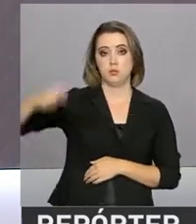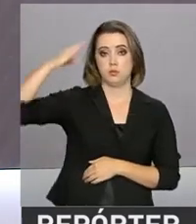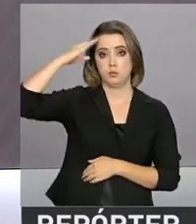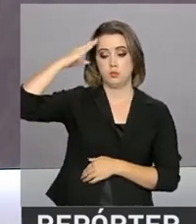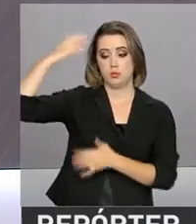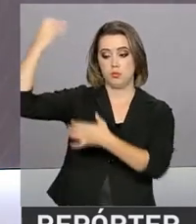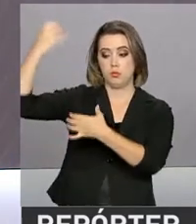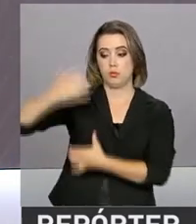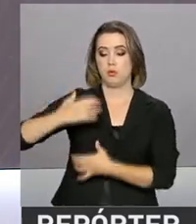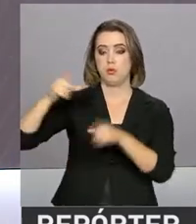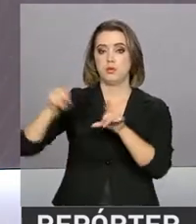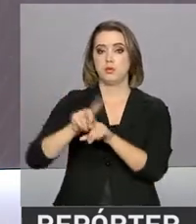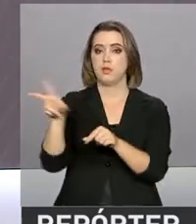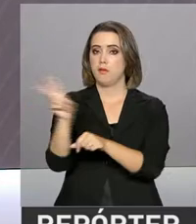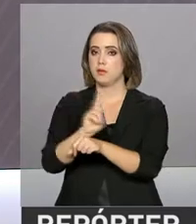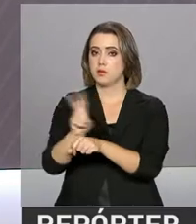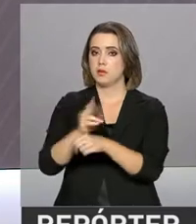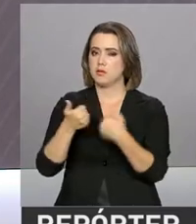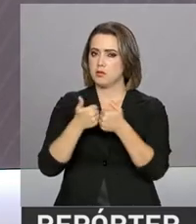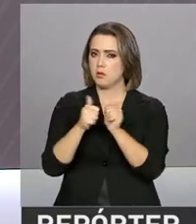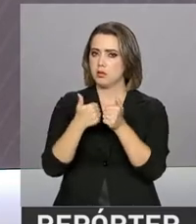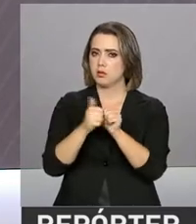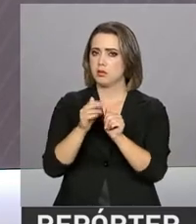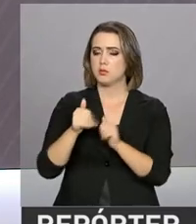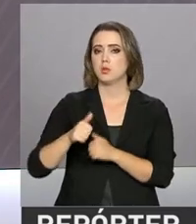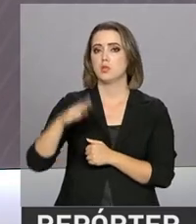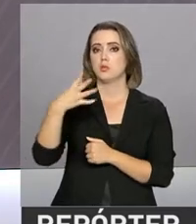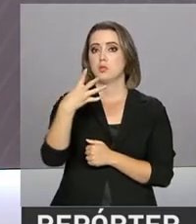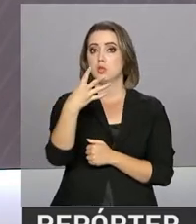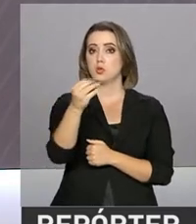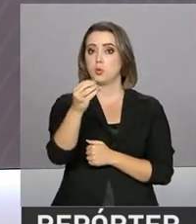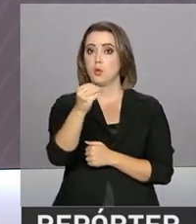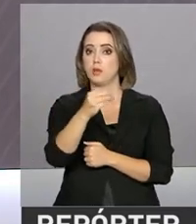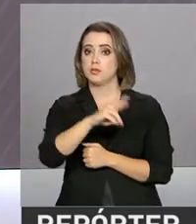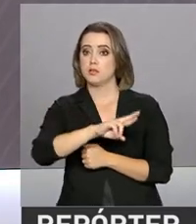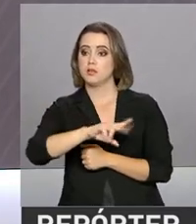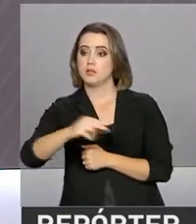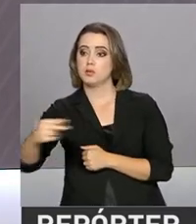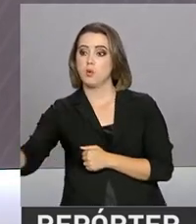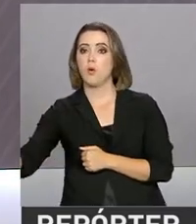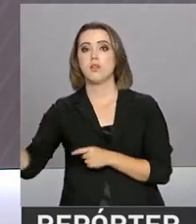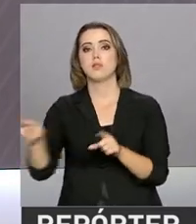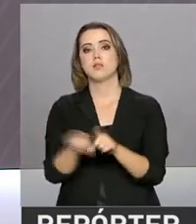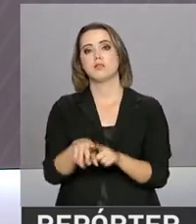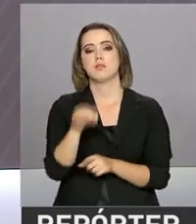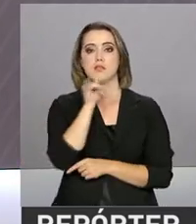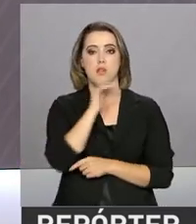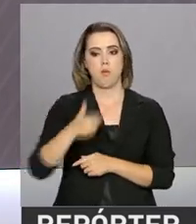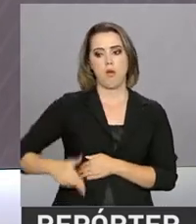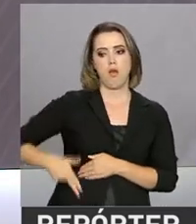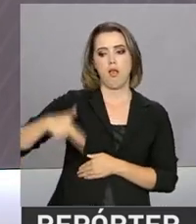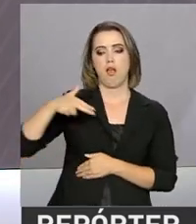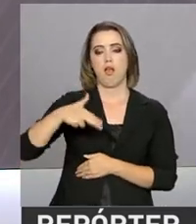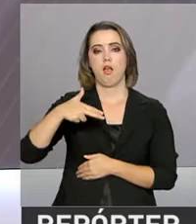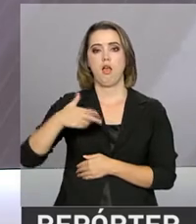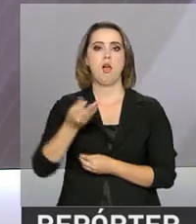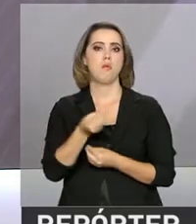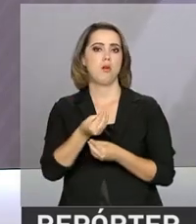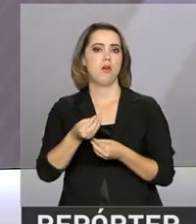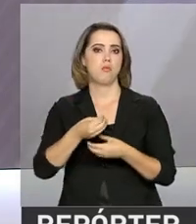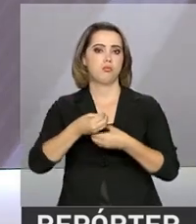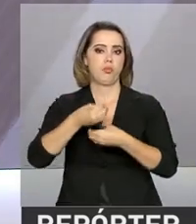da produção e transporte de mais de 400 produtos, como armas, munições e blindagens. Além do